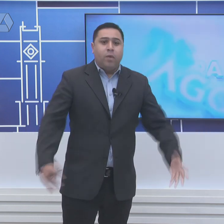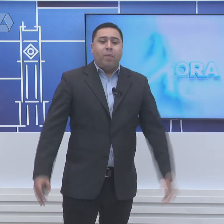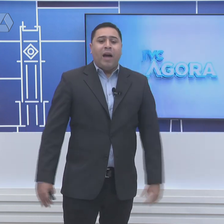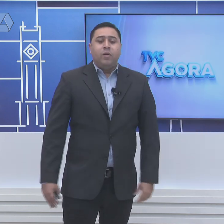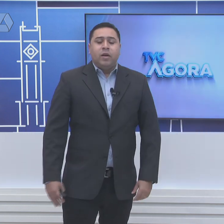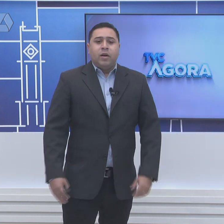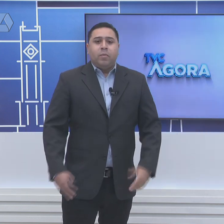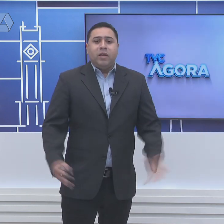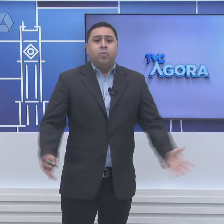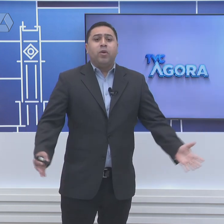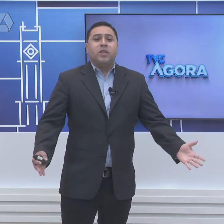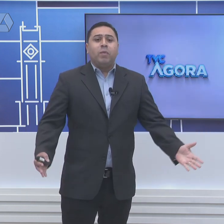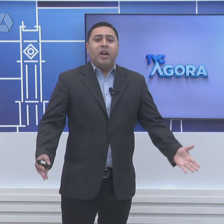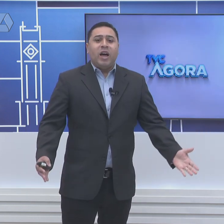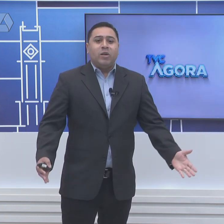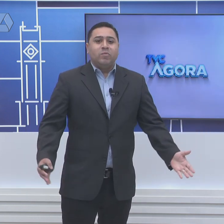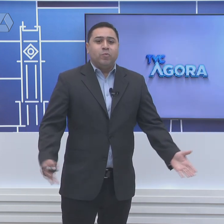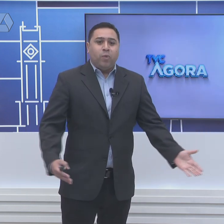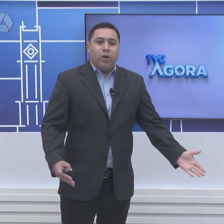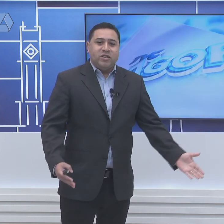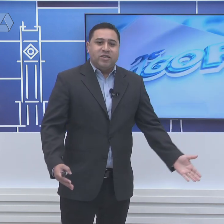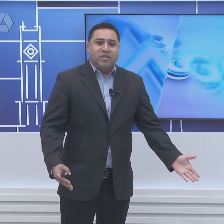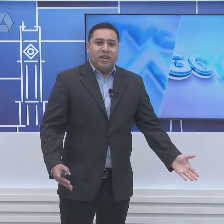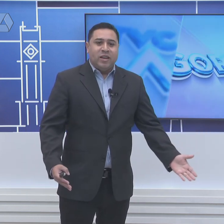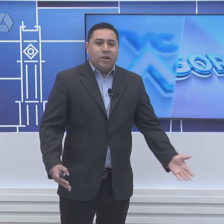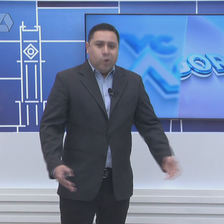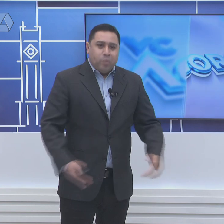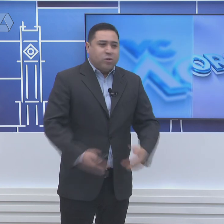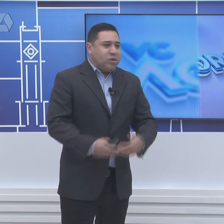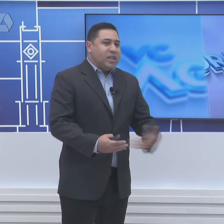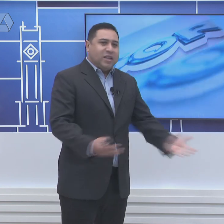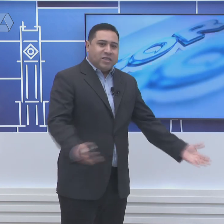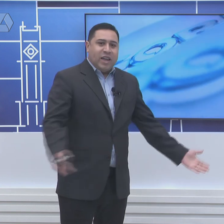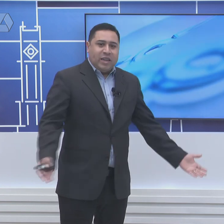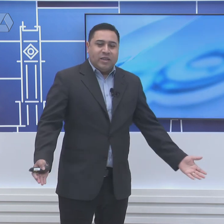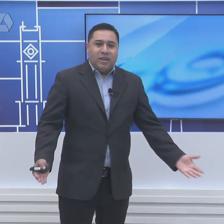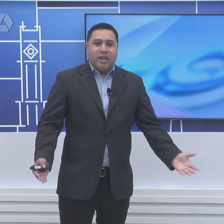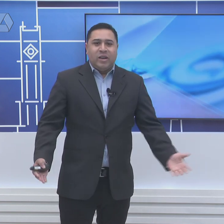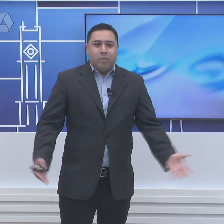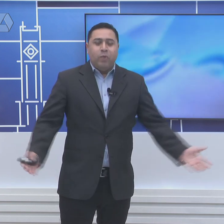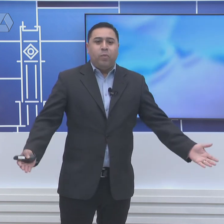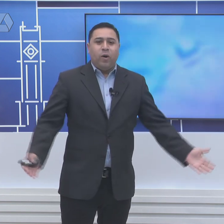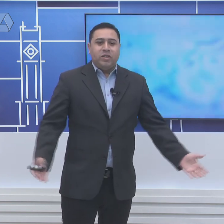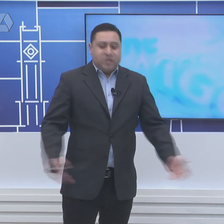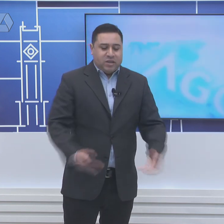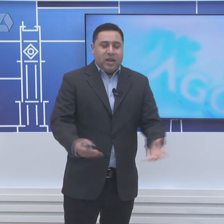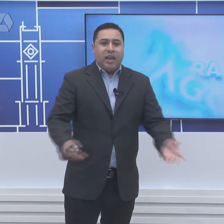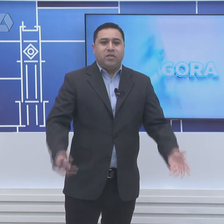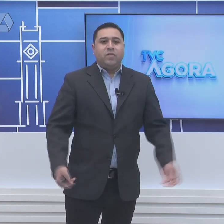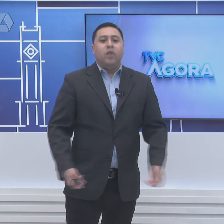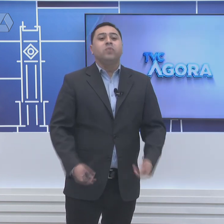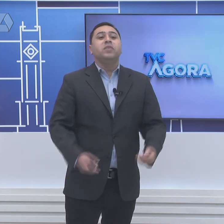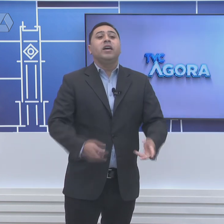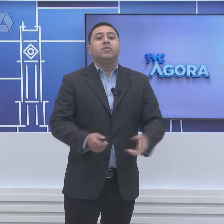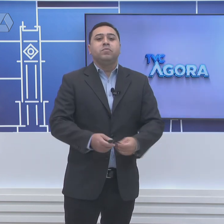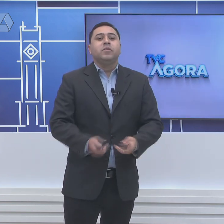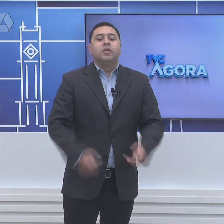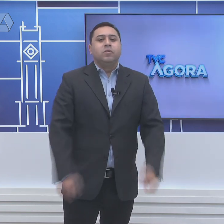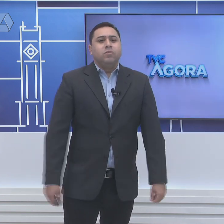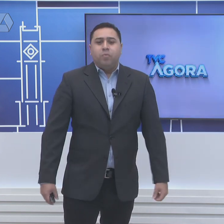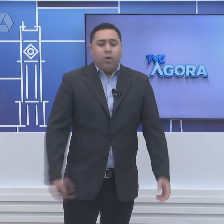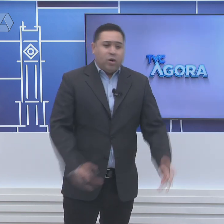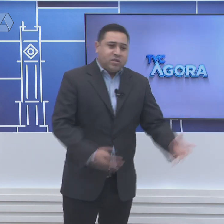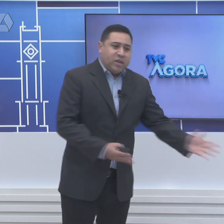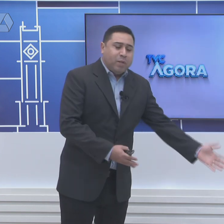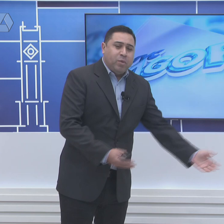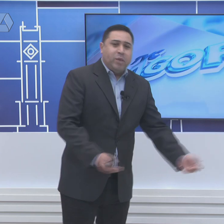mais corpado, mas não pode trabalhar, não pode, né? Oportunidade tem, né? Mas não pode. Você chega lá, você fala, oh, e aí,